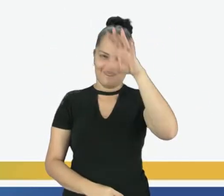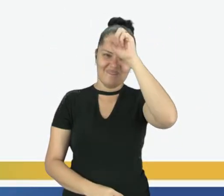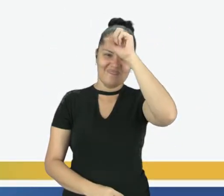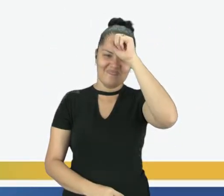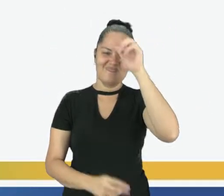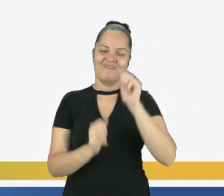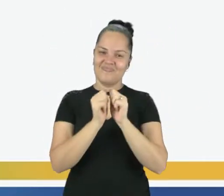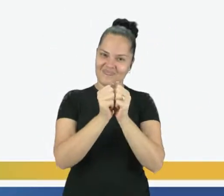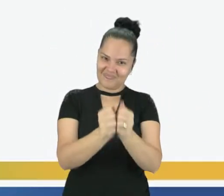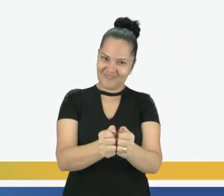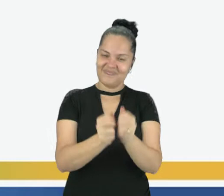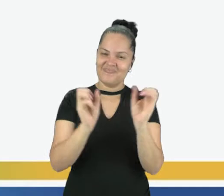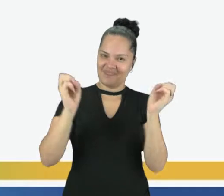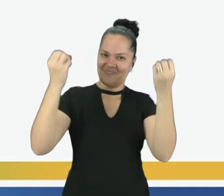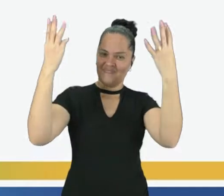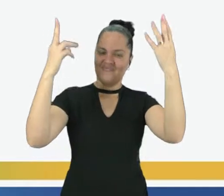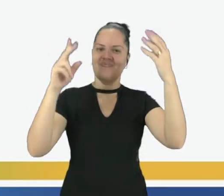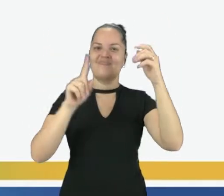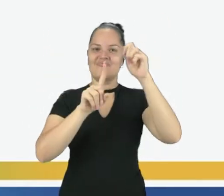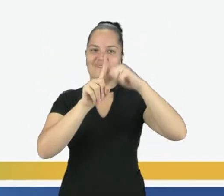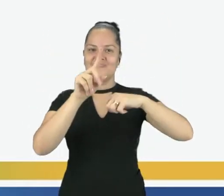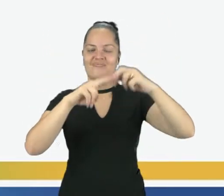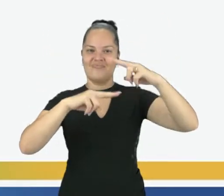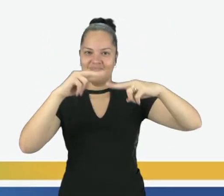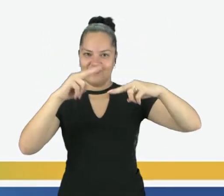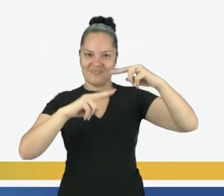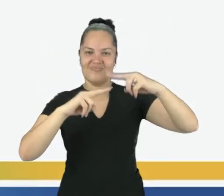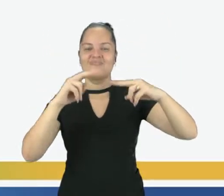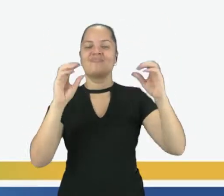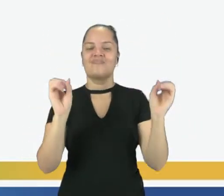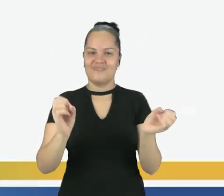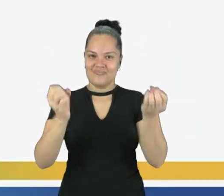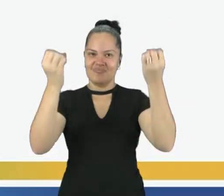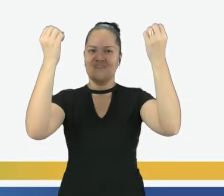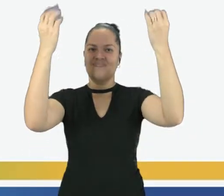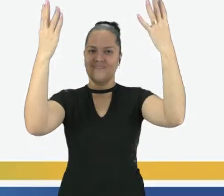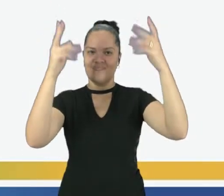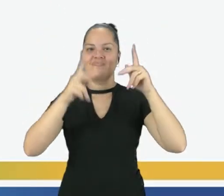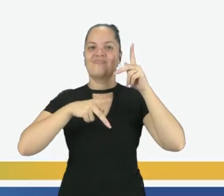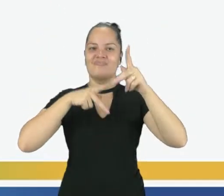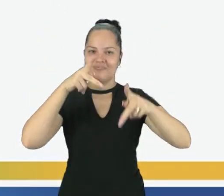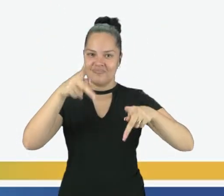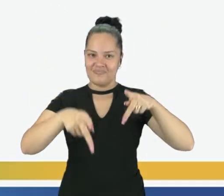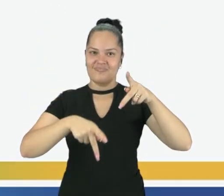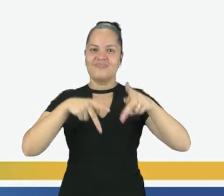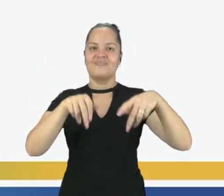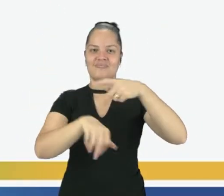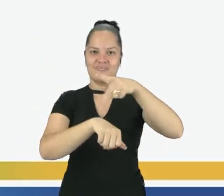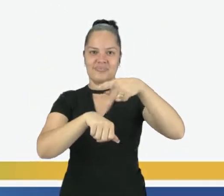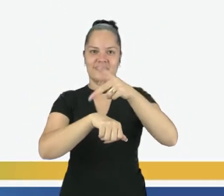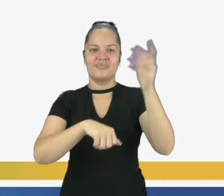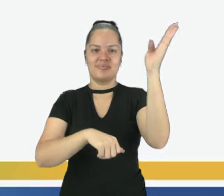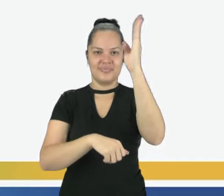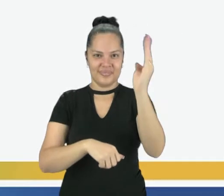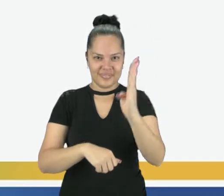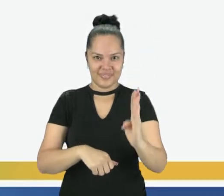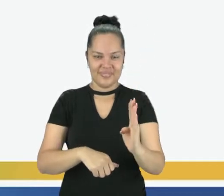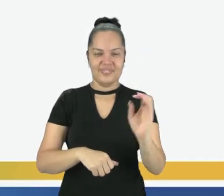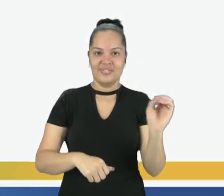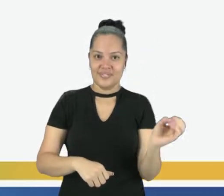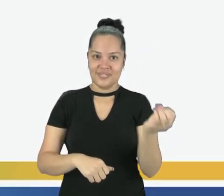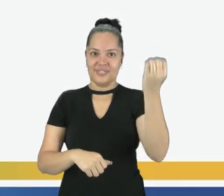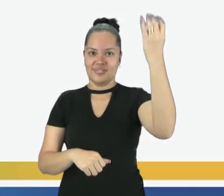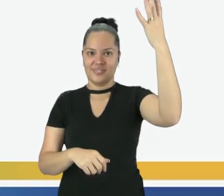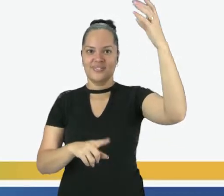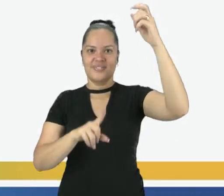à festa junina É uma tradicional festividade popular no Brasil que acontece